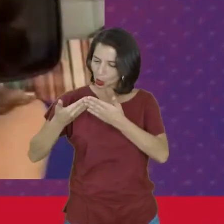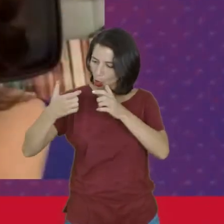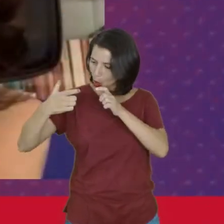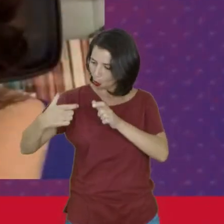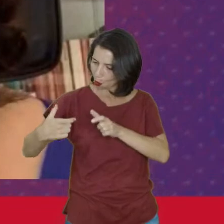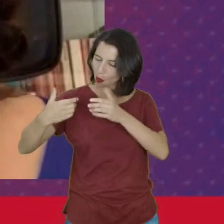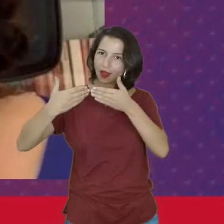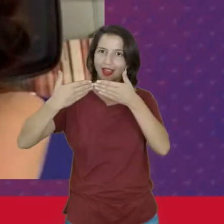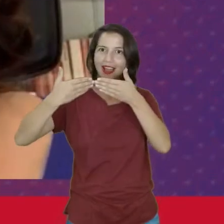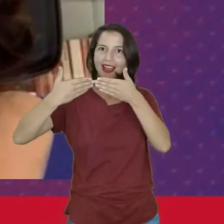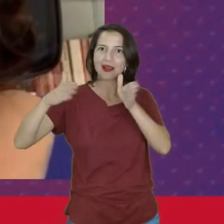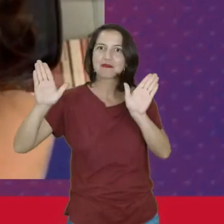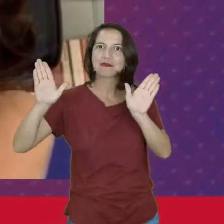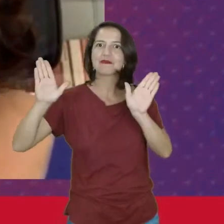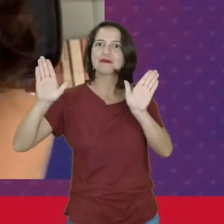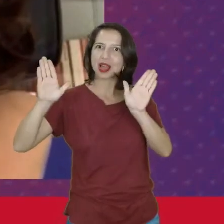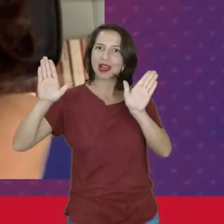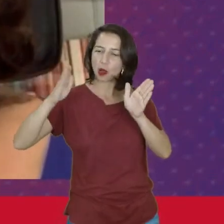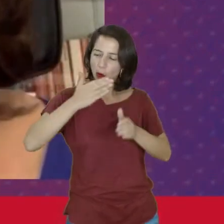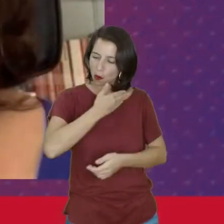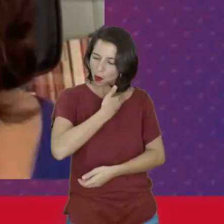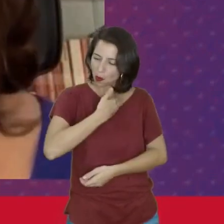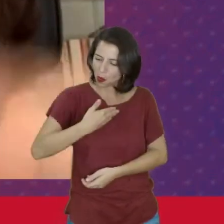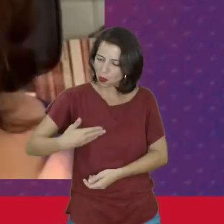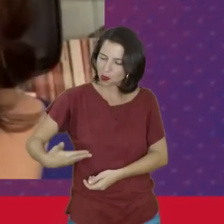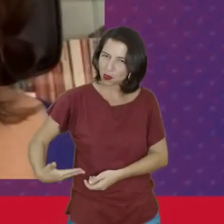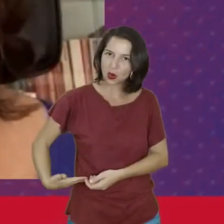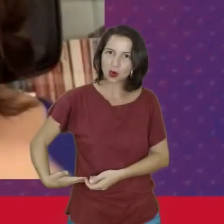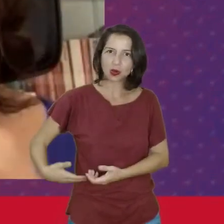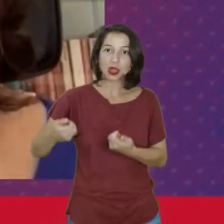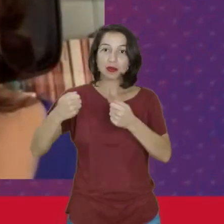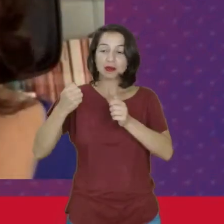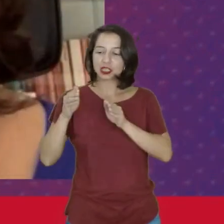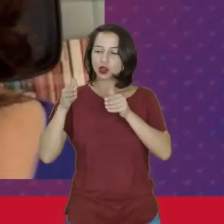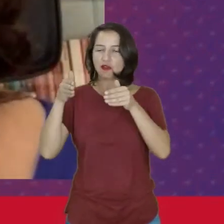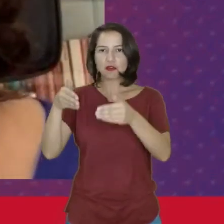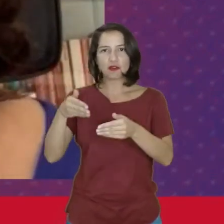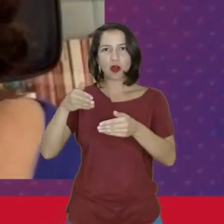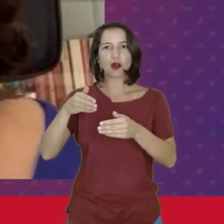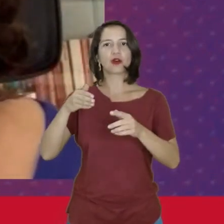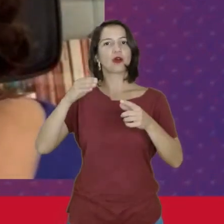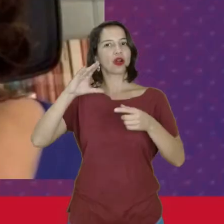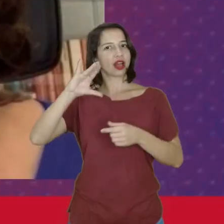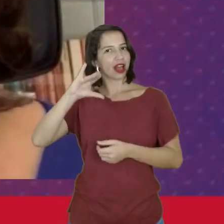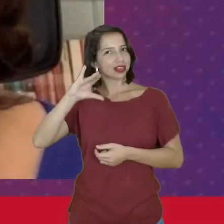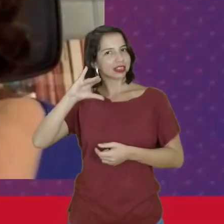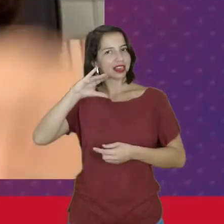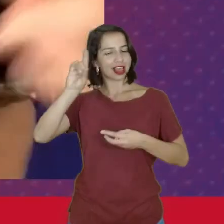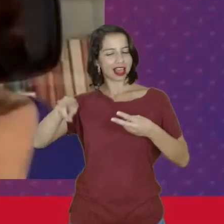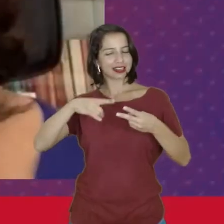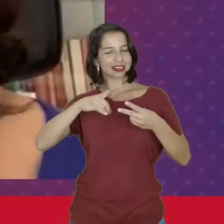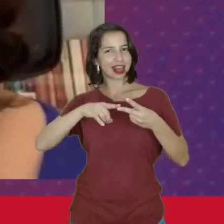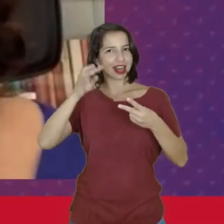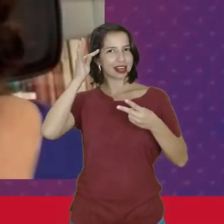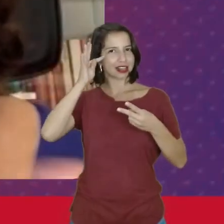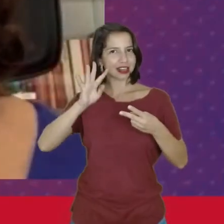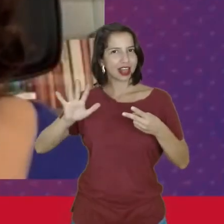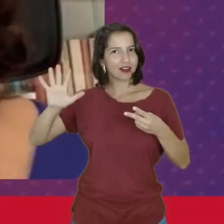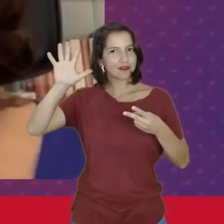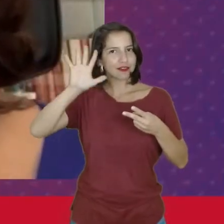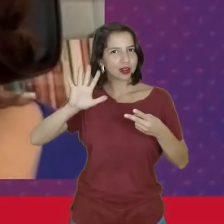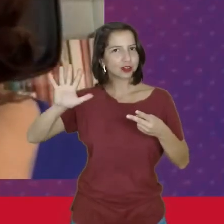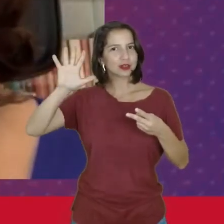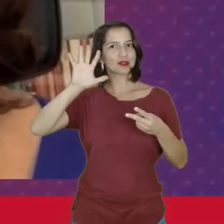ciência trata, daquilo que a filosofia trata e daquilo que deve ser valor da República